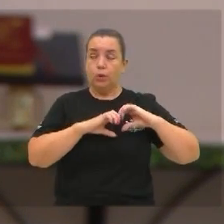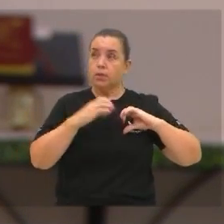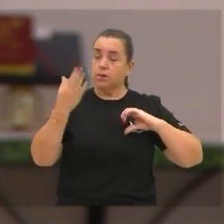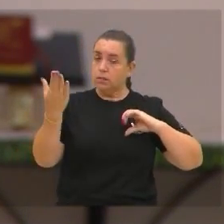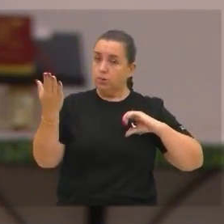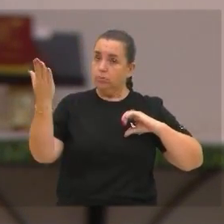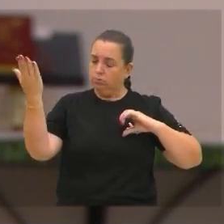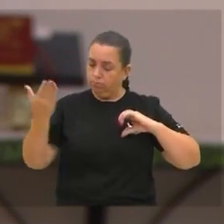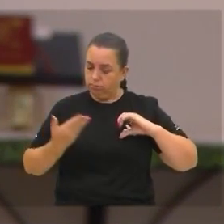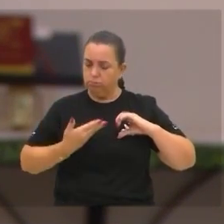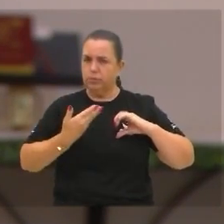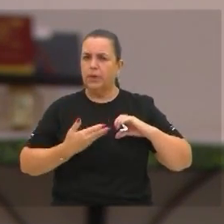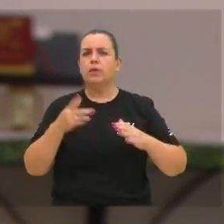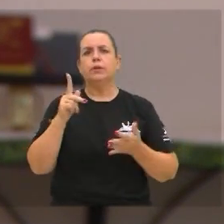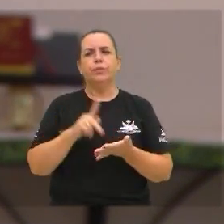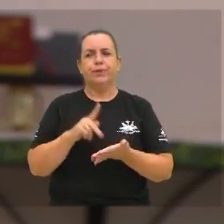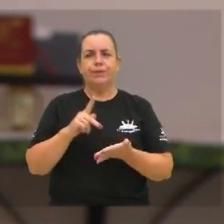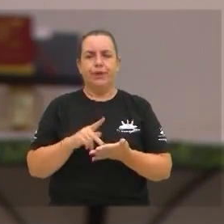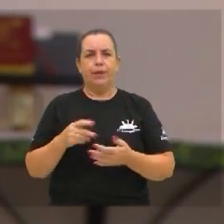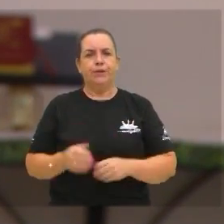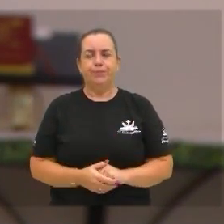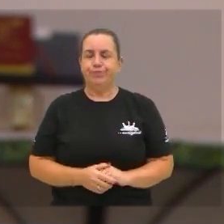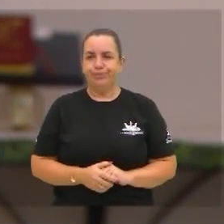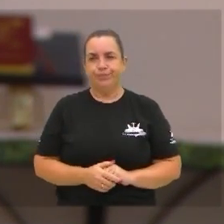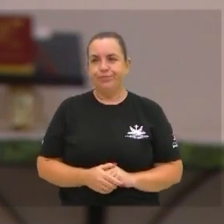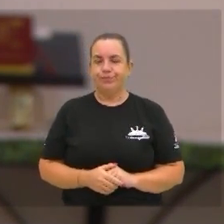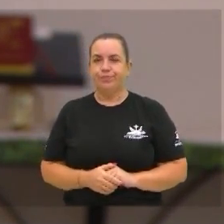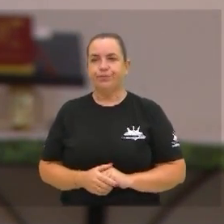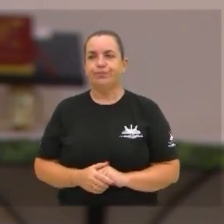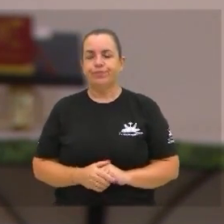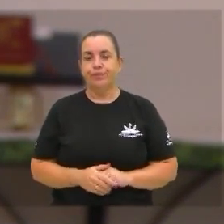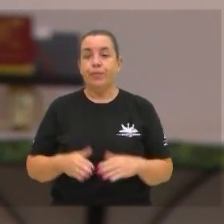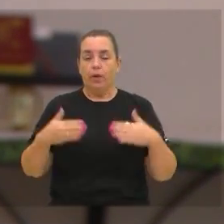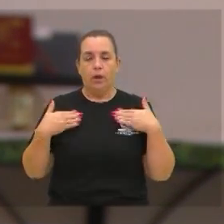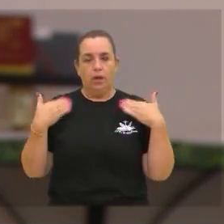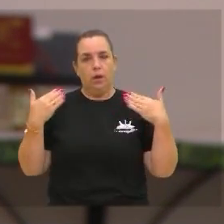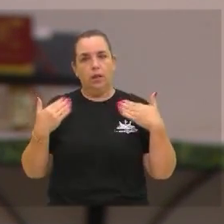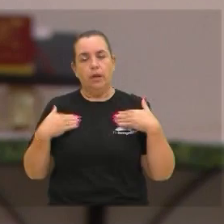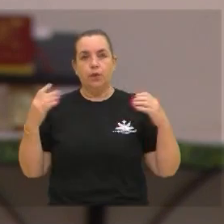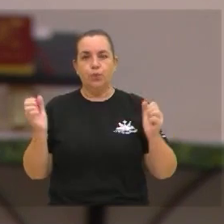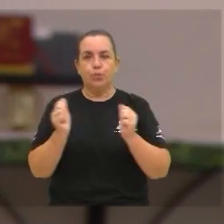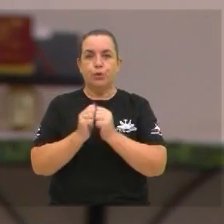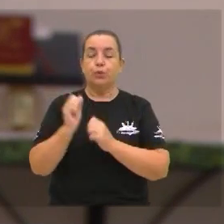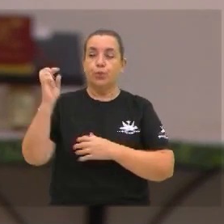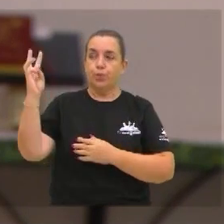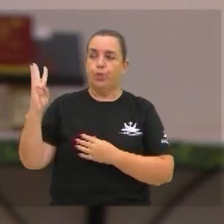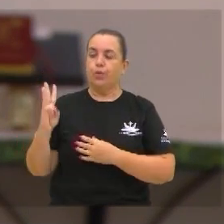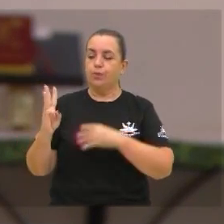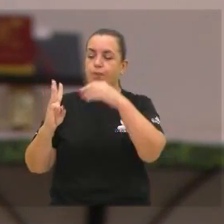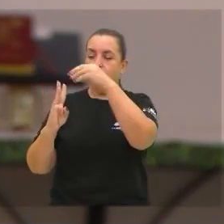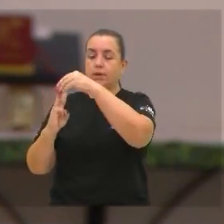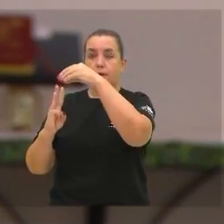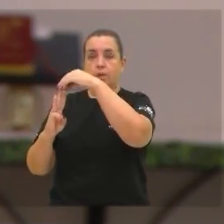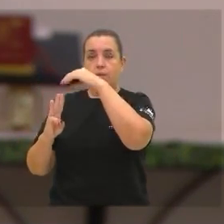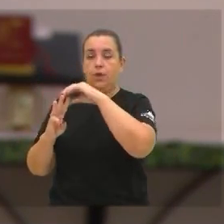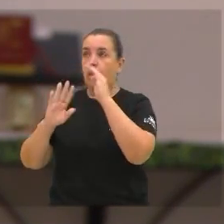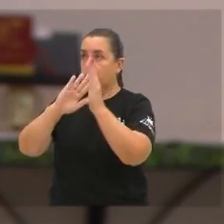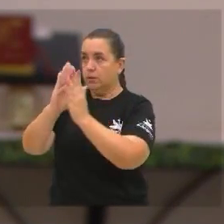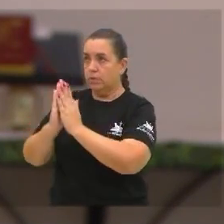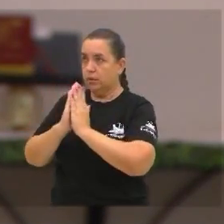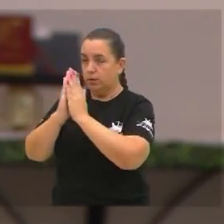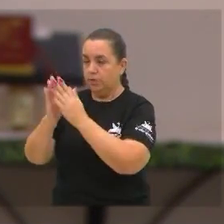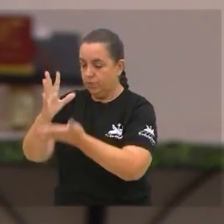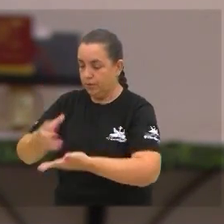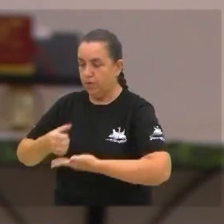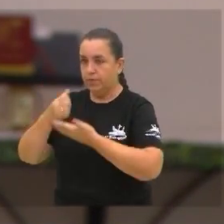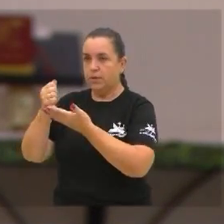com sinceridade e verdade. Alegres com os magos, adoremos o Salvador